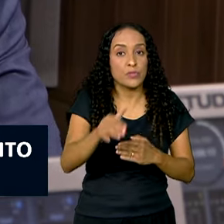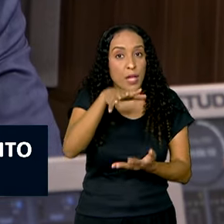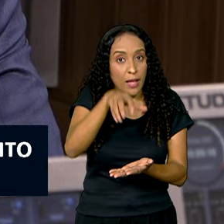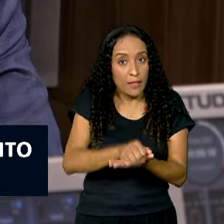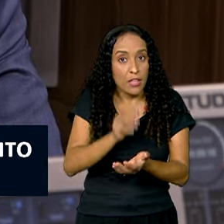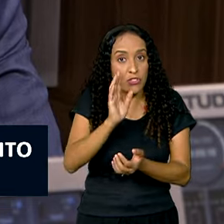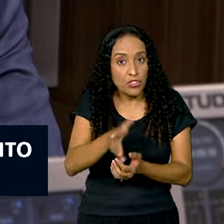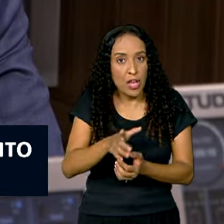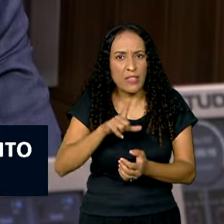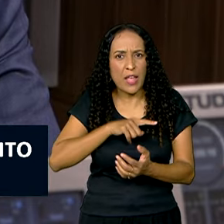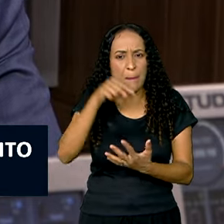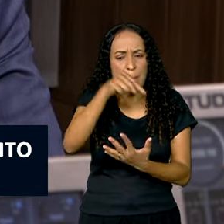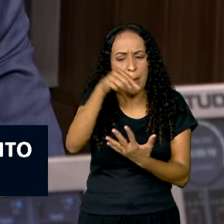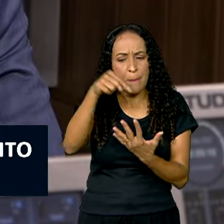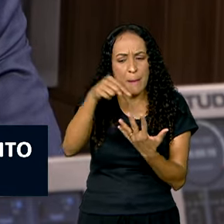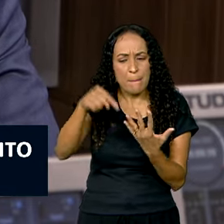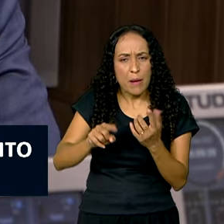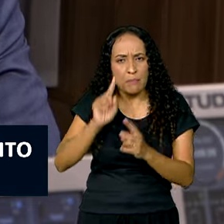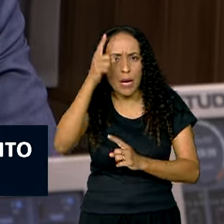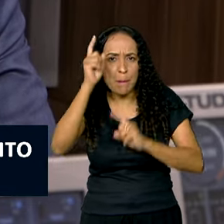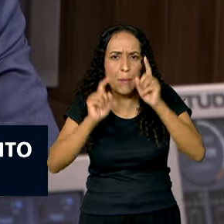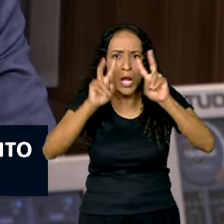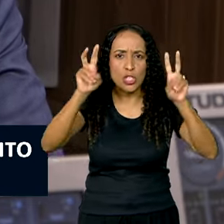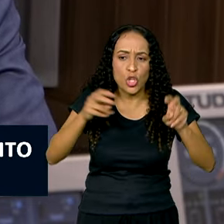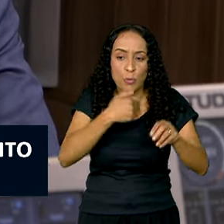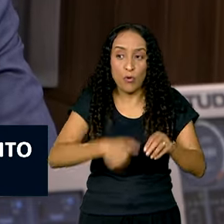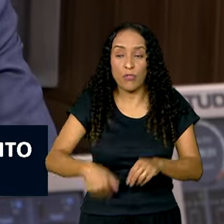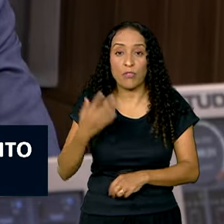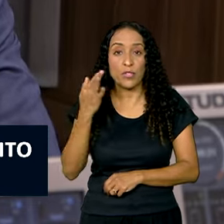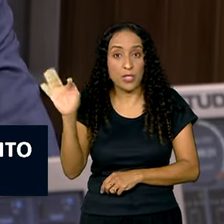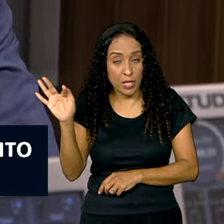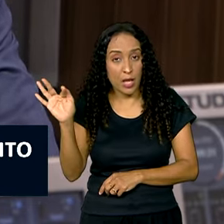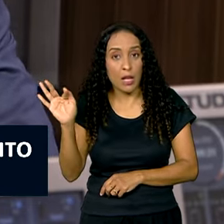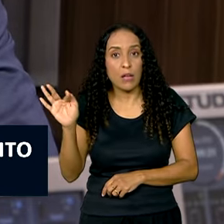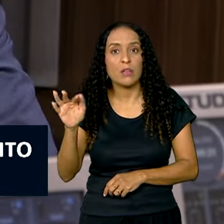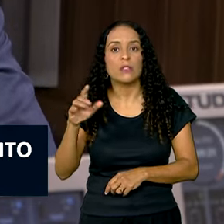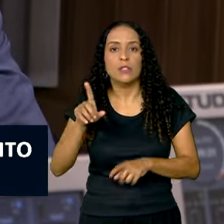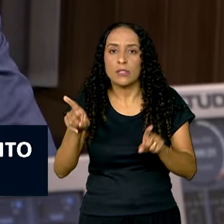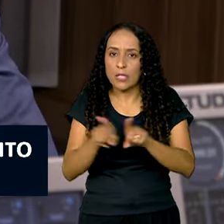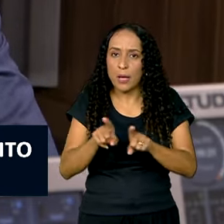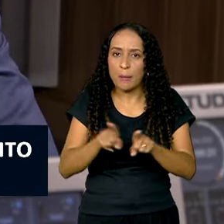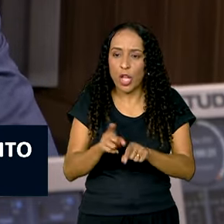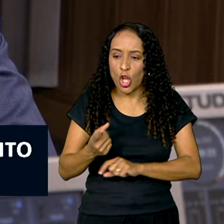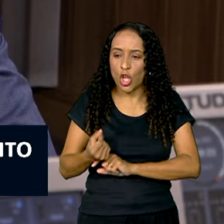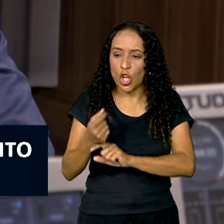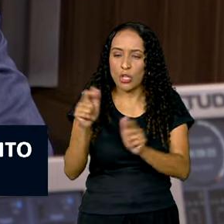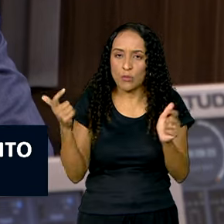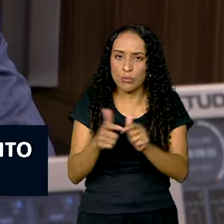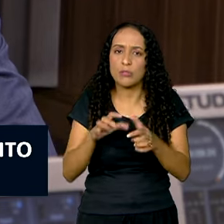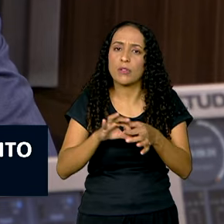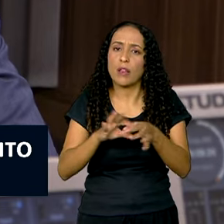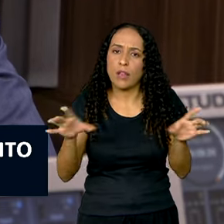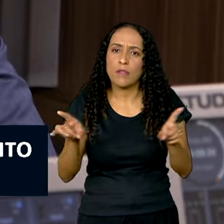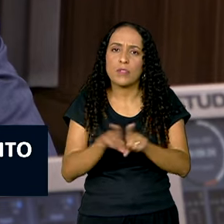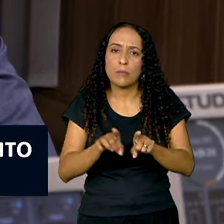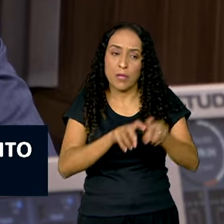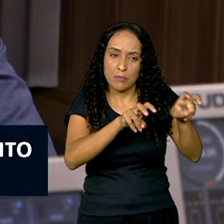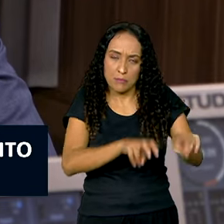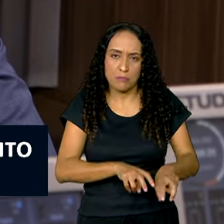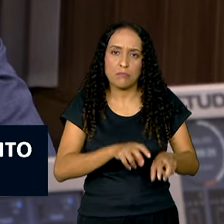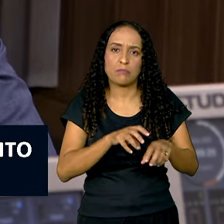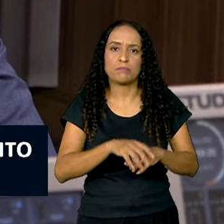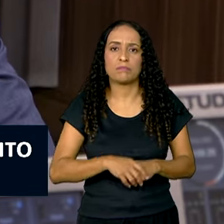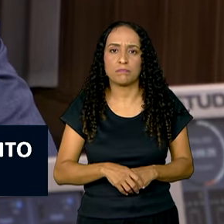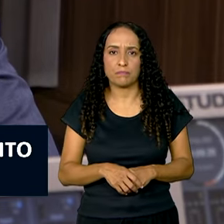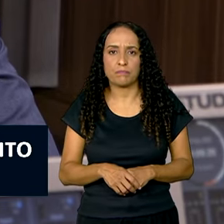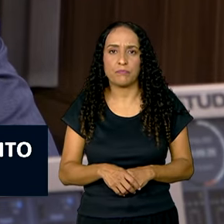cadastro uma série de iniciativas relacionadas ao governo federal além desse microcrédito vão estar disponíveis para esse agricultor